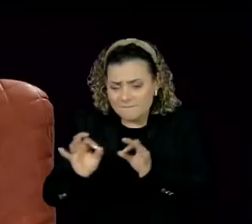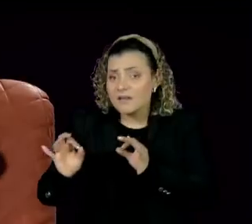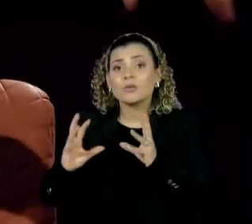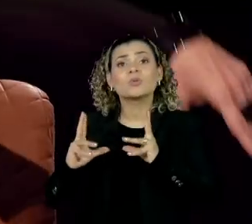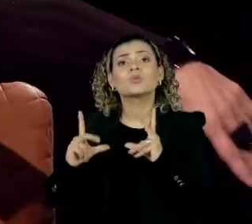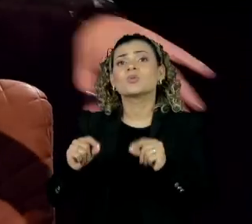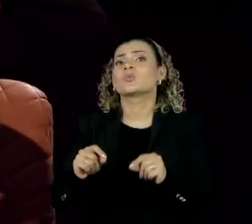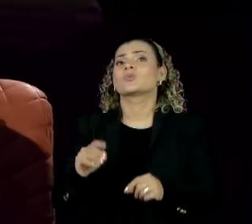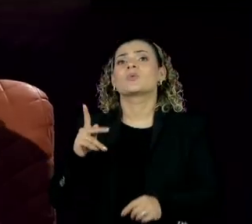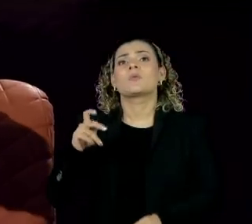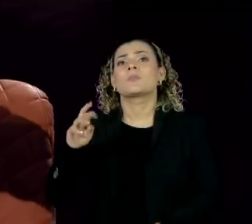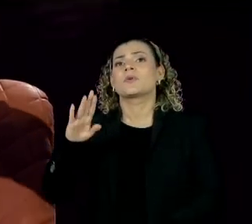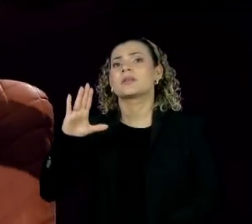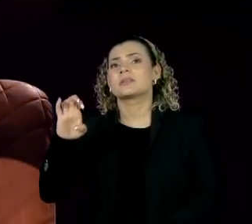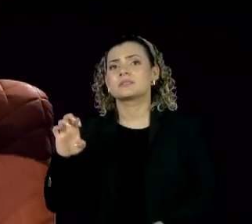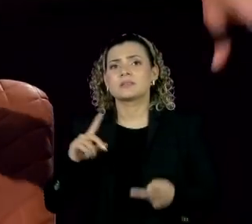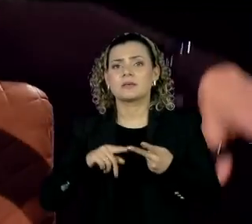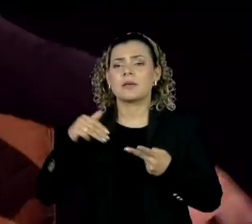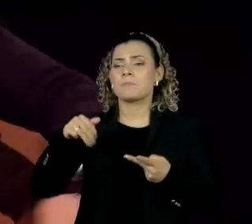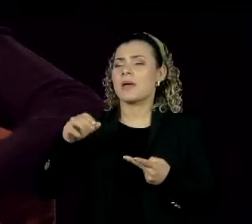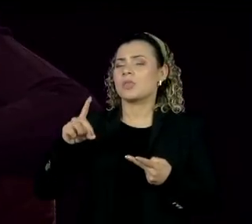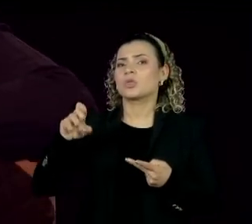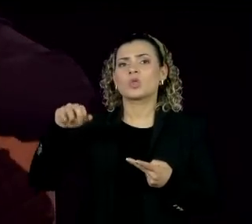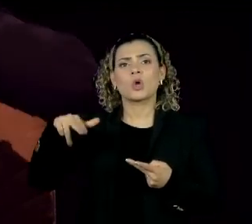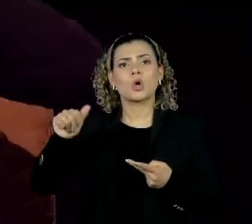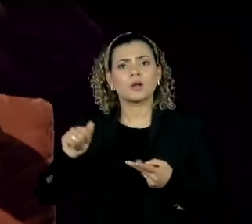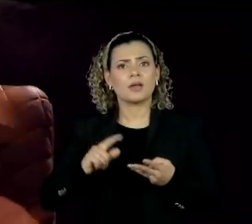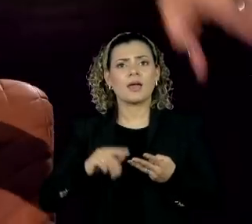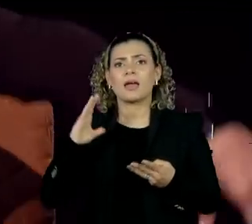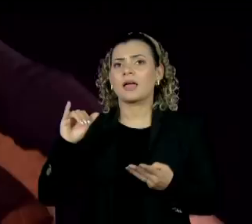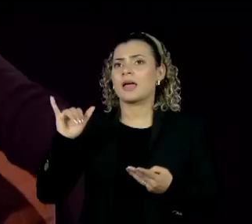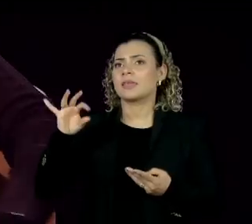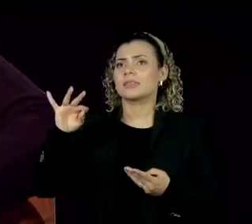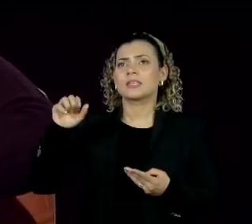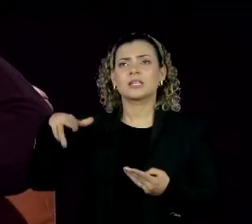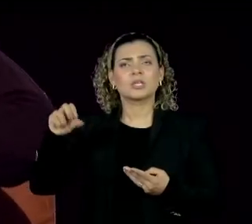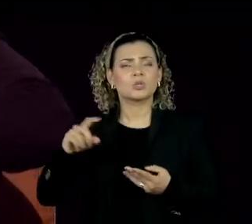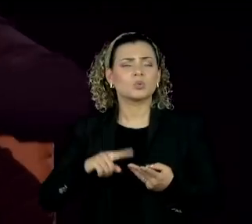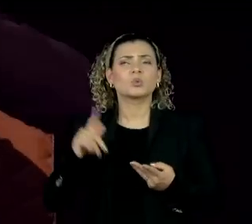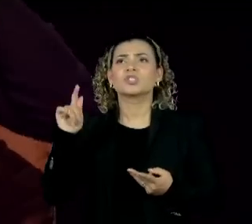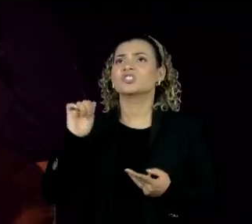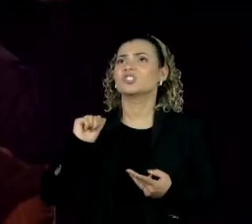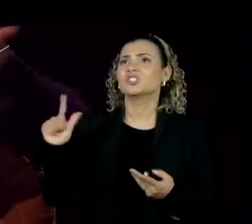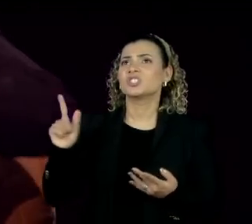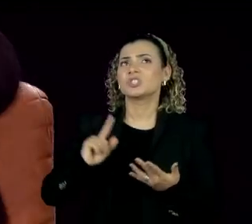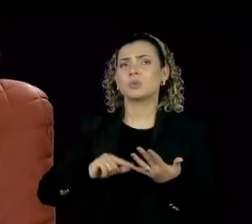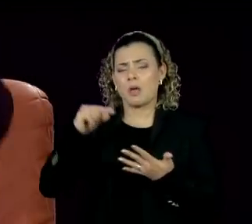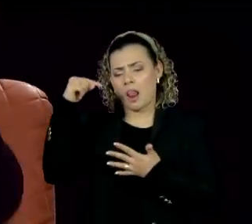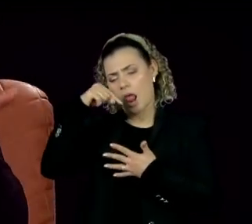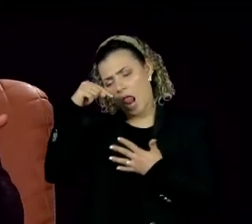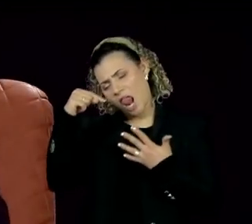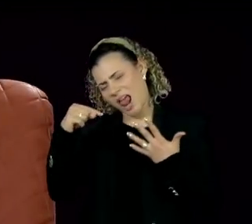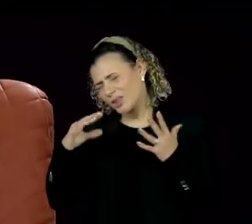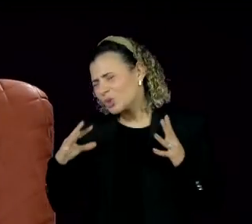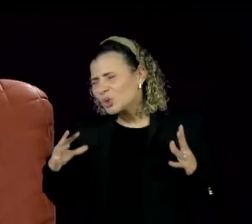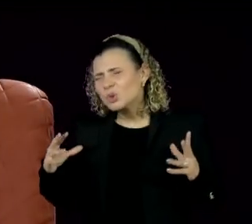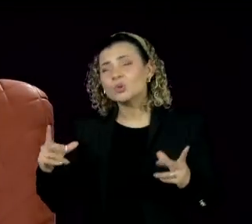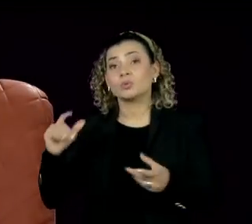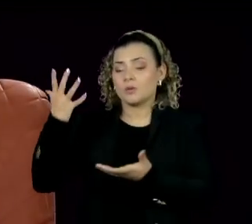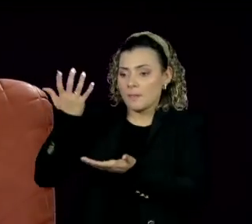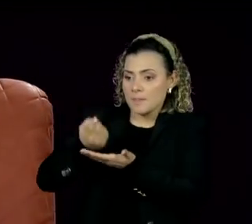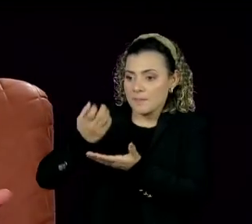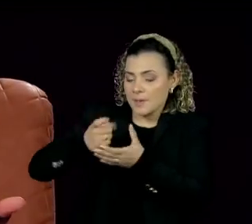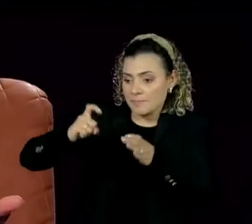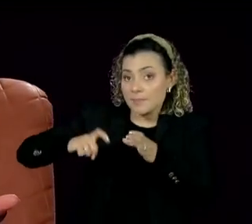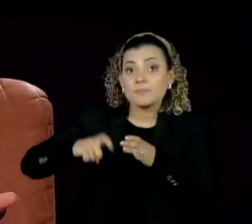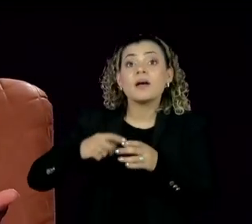Funkadelic, Prince, Madonna, né, Novos Baianos, Caetano, Gil, Moreira da Silva, tudo. E a gente sampleava